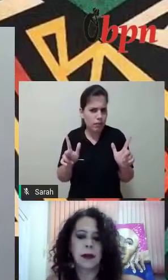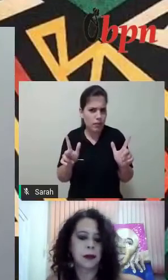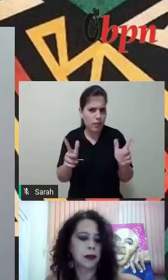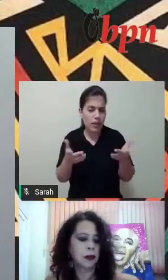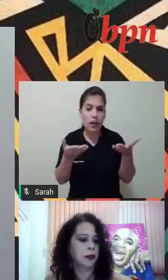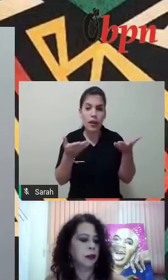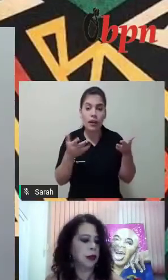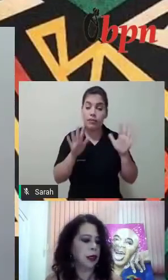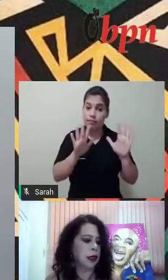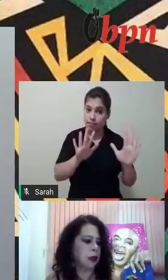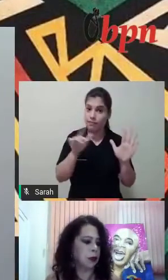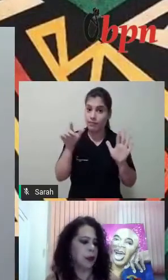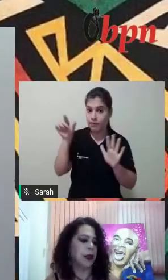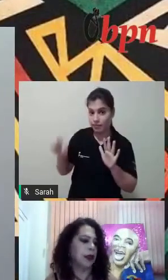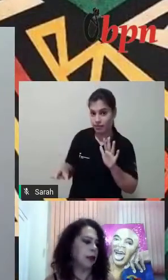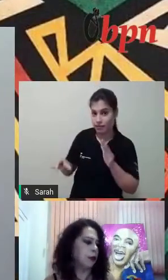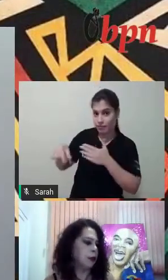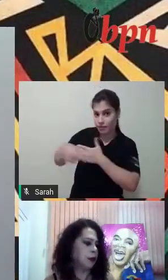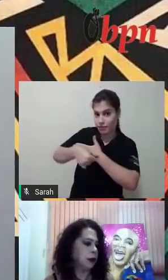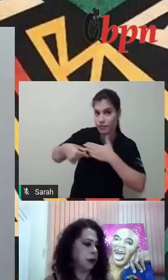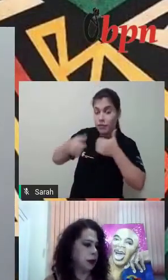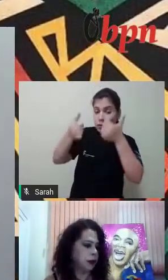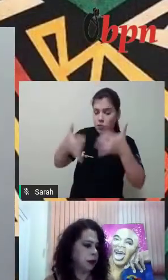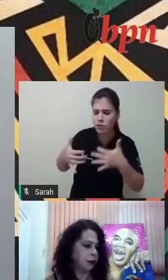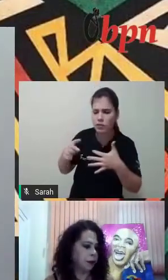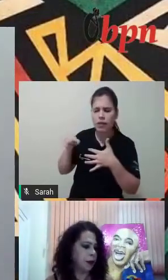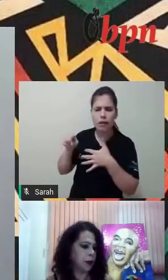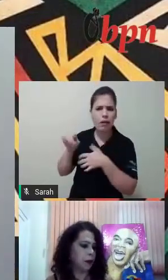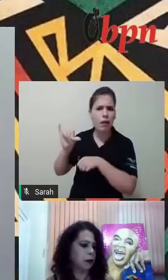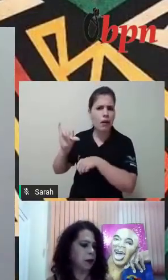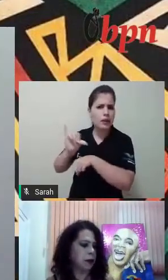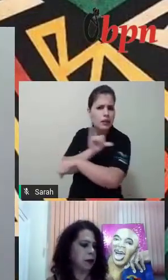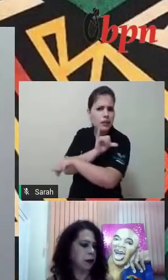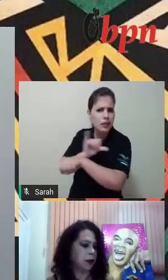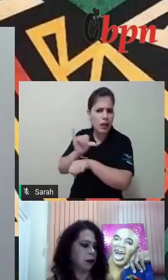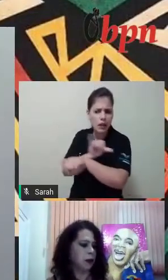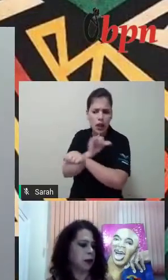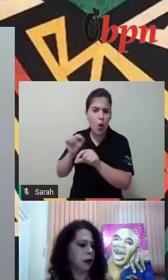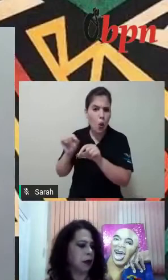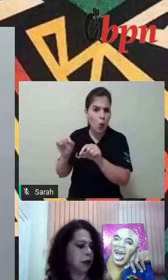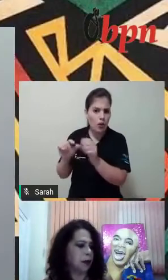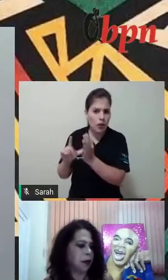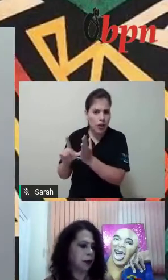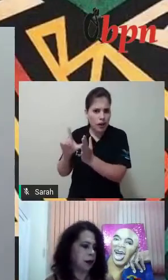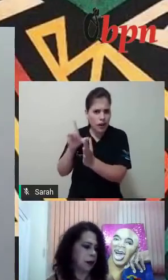que a estratégia é quando o sujeito tem tempo de se organizar,